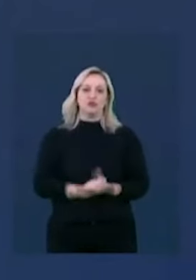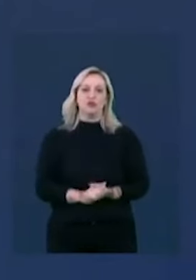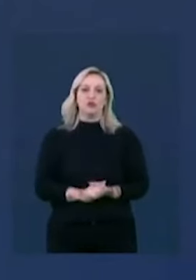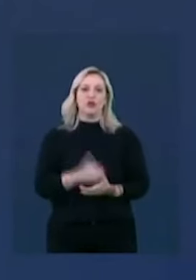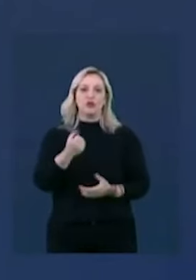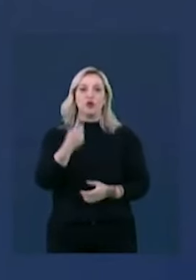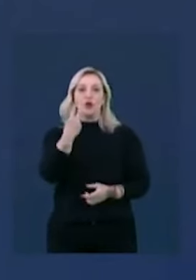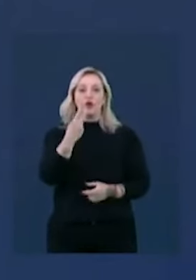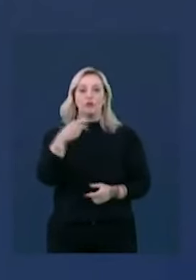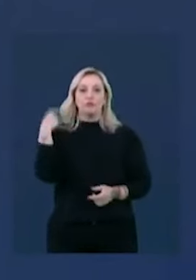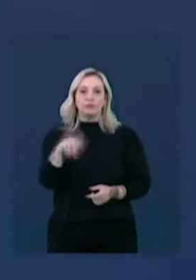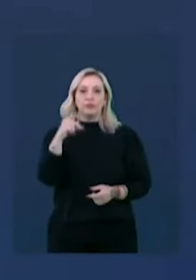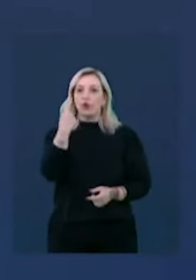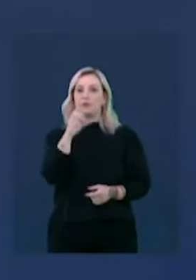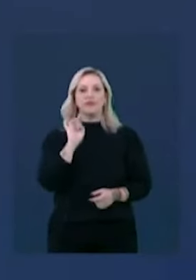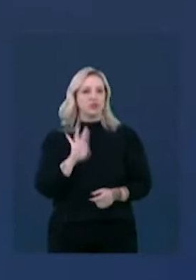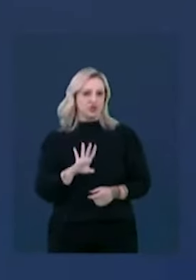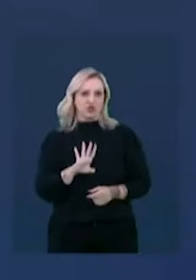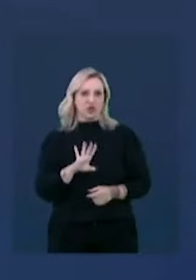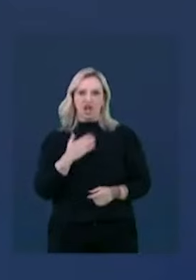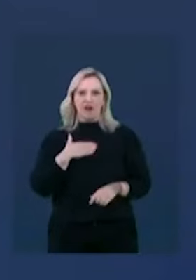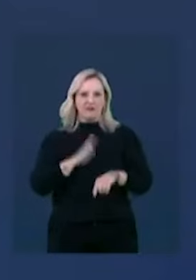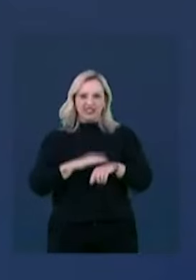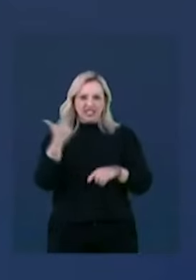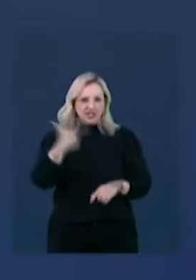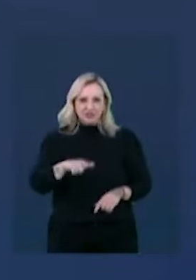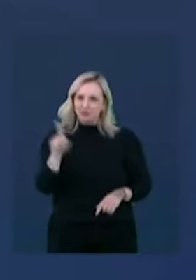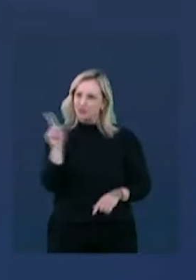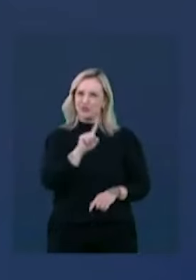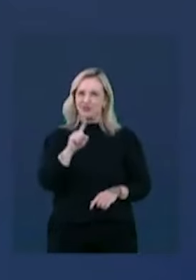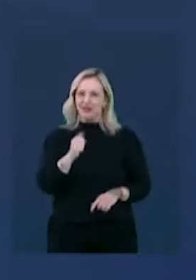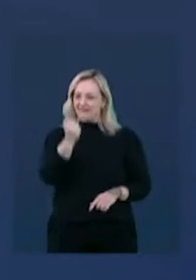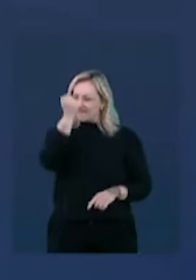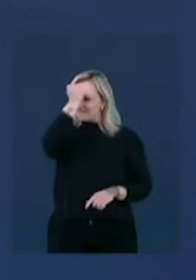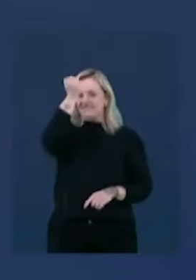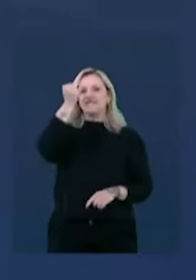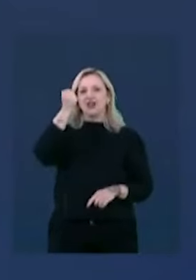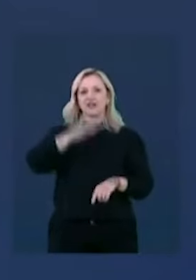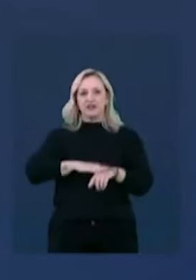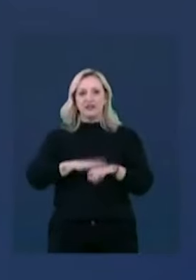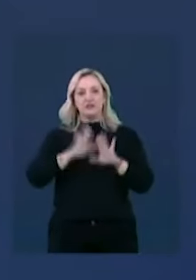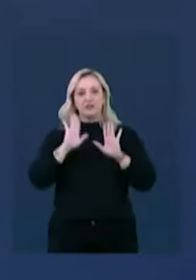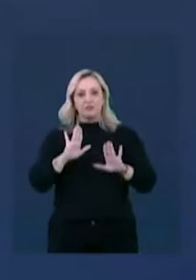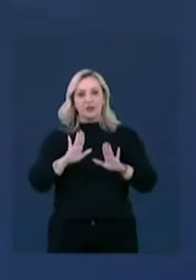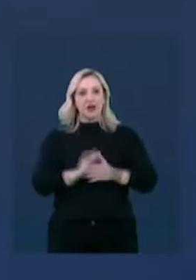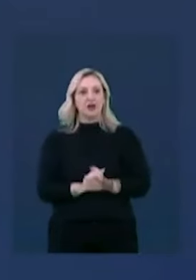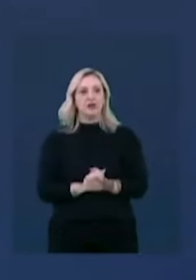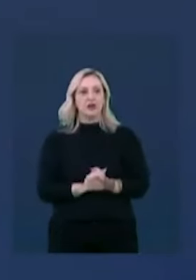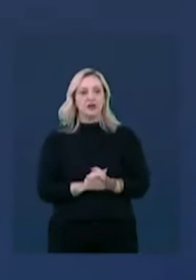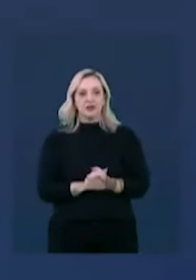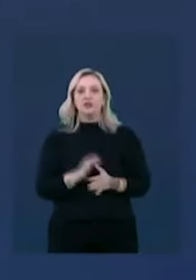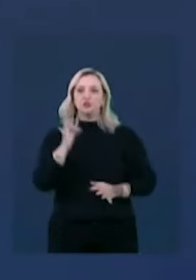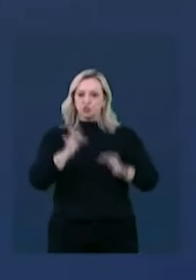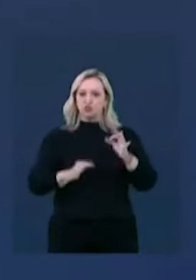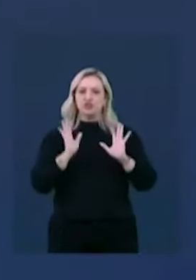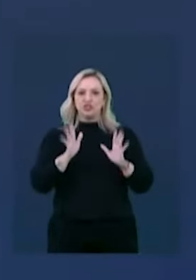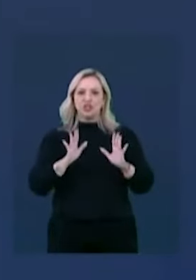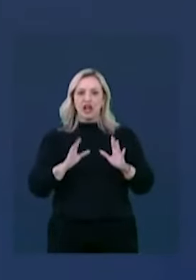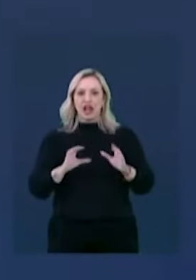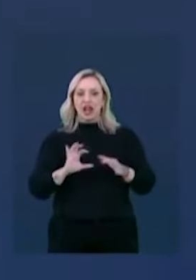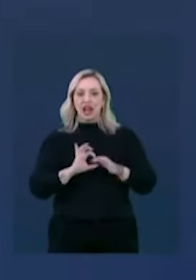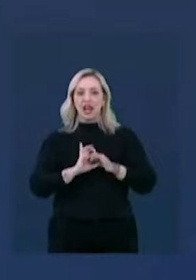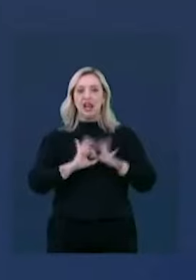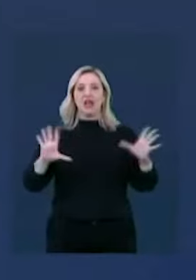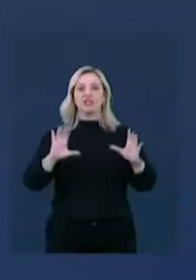ovário de apanha uma vez só eu não vou fazer isso Eu me arrependo desse ato mas muitos juristas já consideraram como